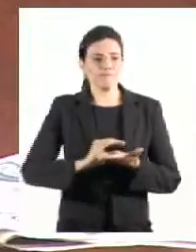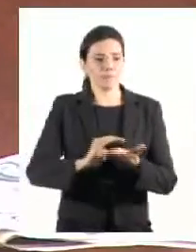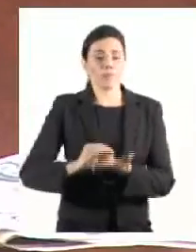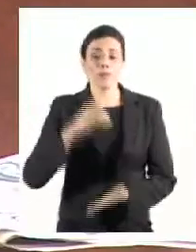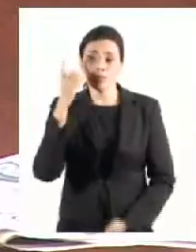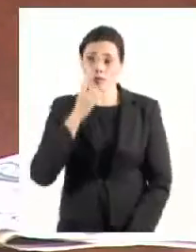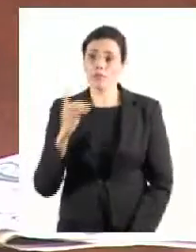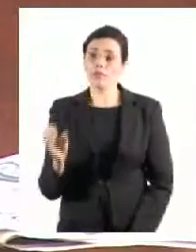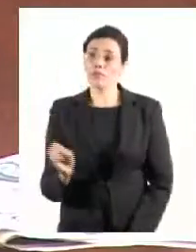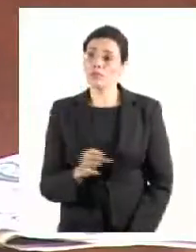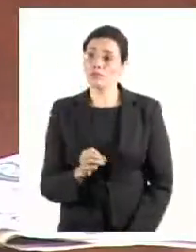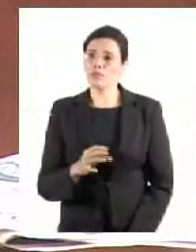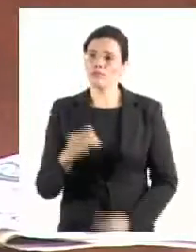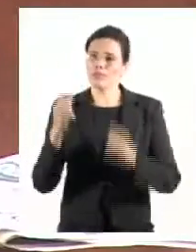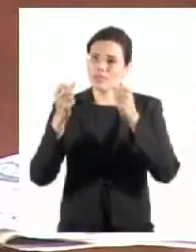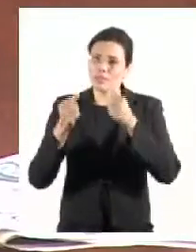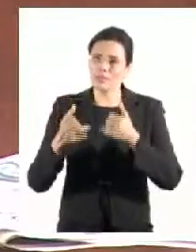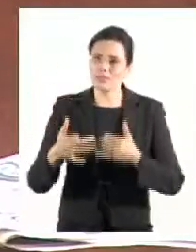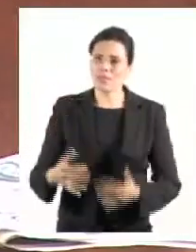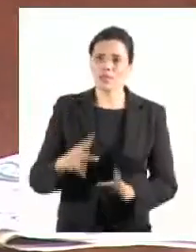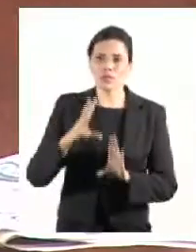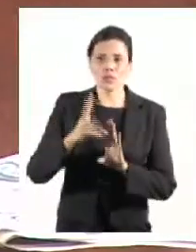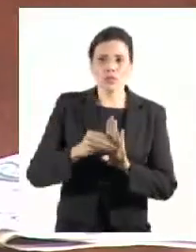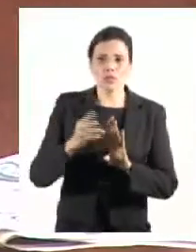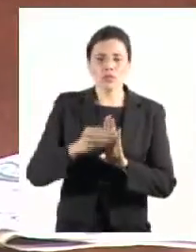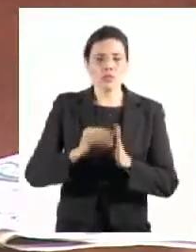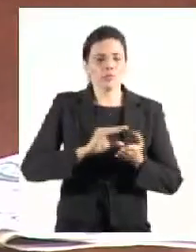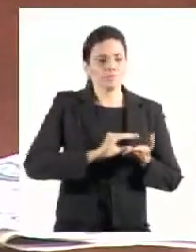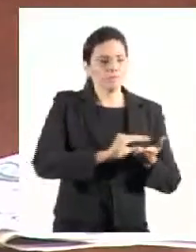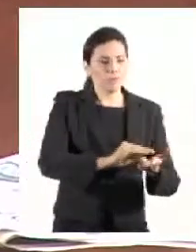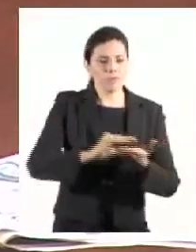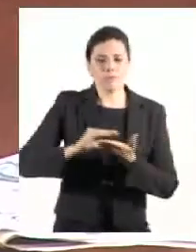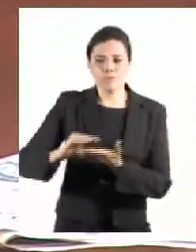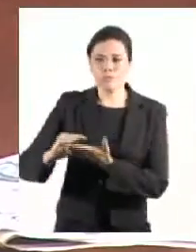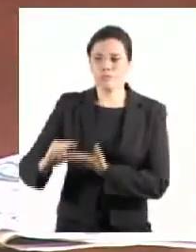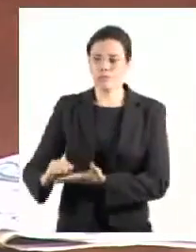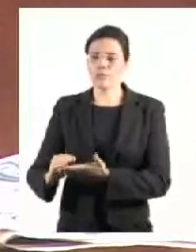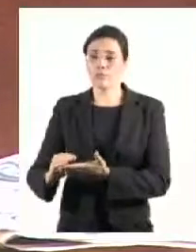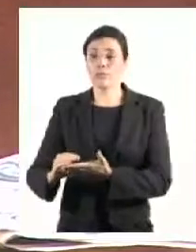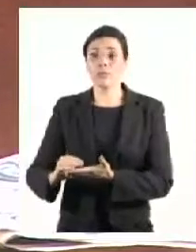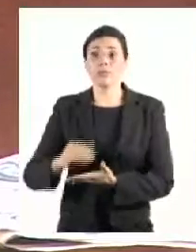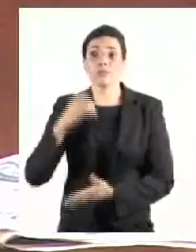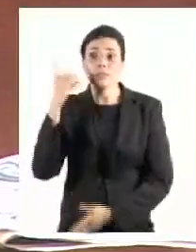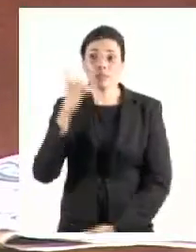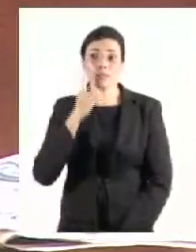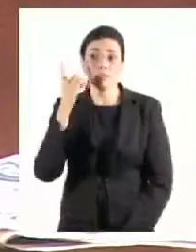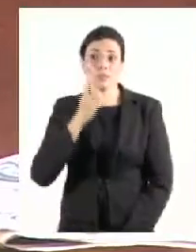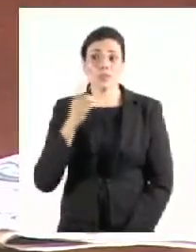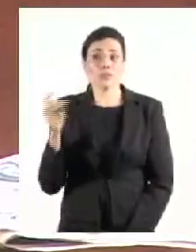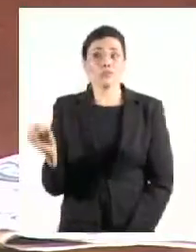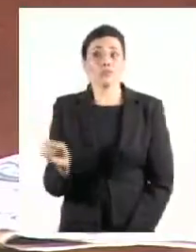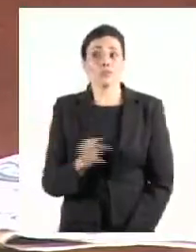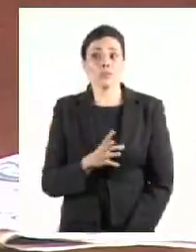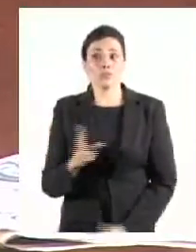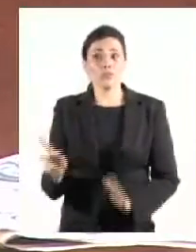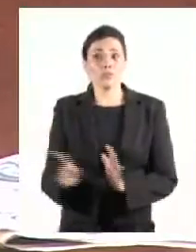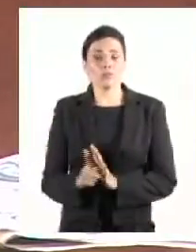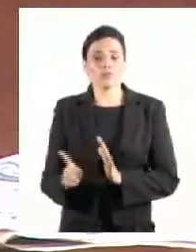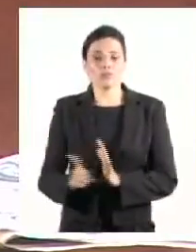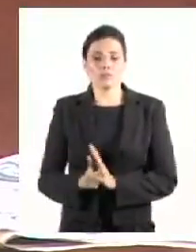falando da destinação de emendas parlamentares para deputados novatos. E ele que vai